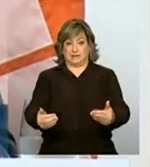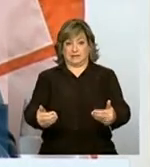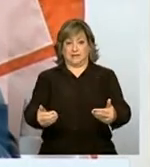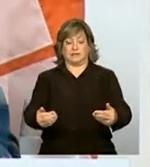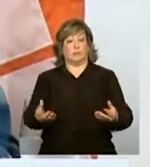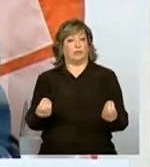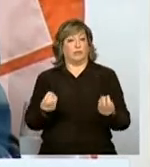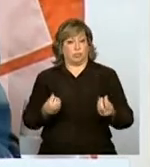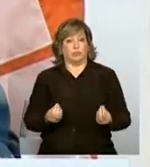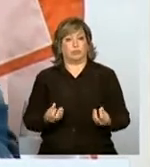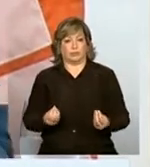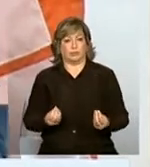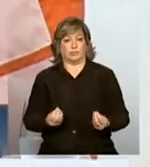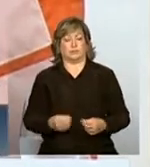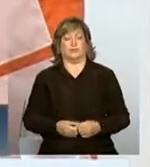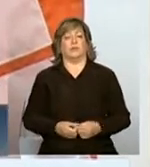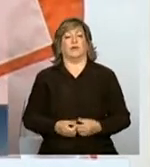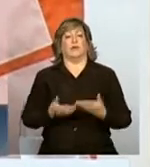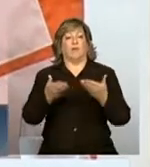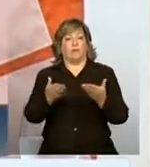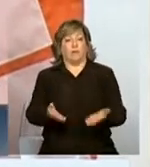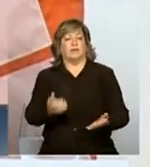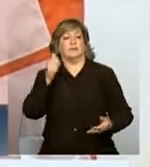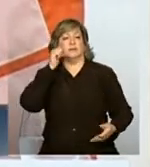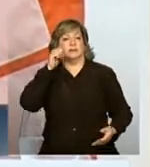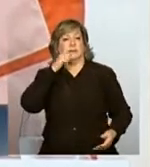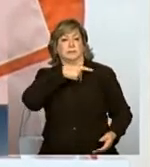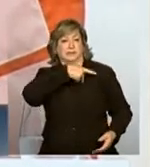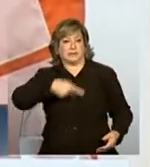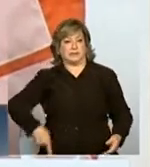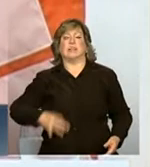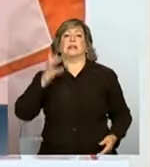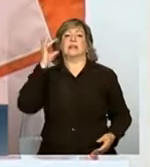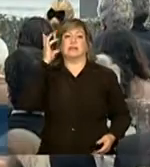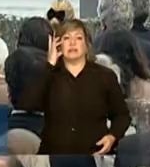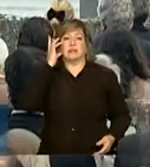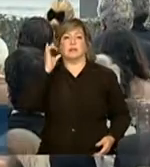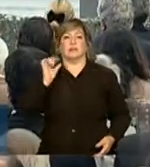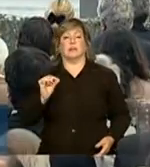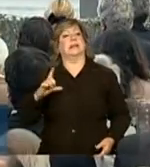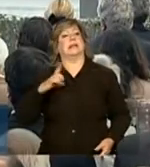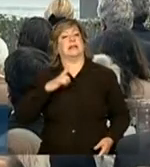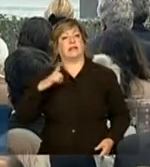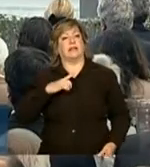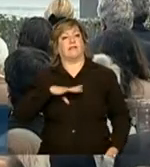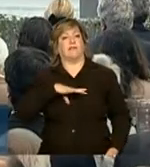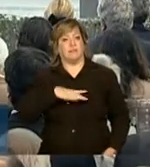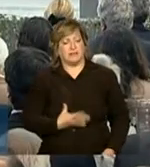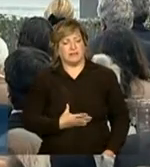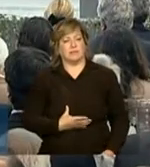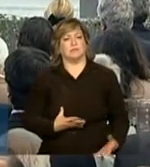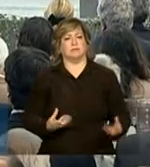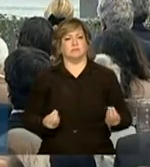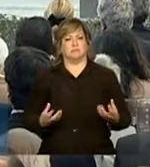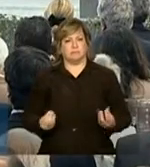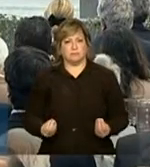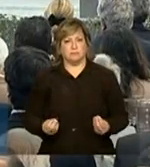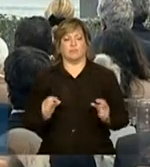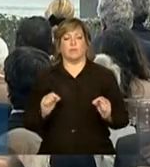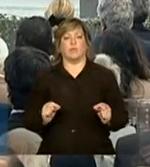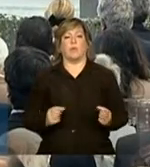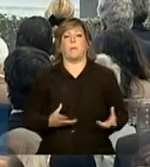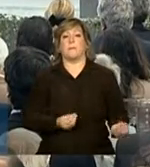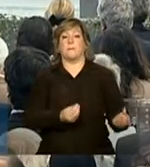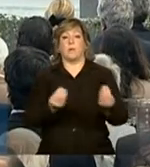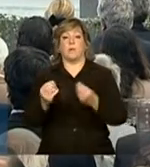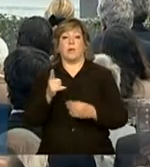avança muito. Vossa Excelência, senhora presidente Dilma Rousseff, tem enfrentado com coragem e ousadia muitos